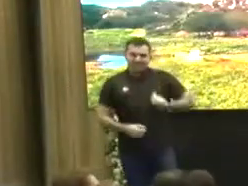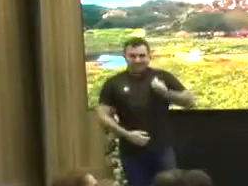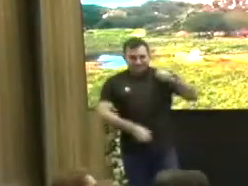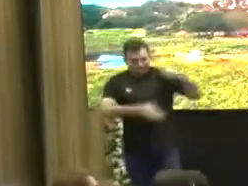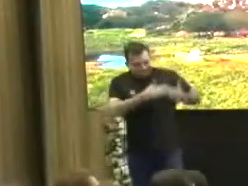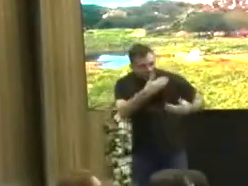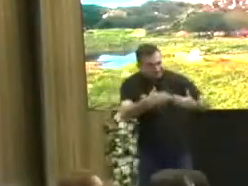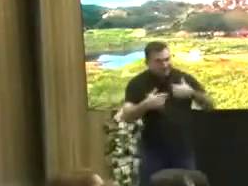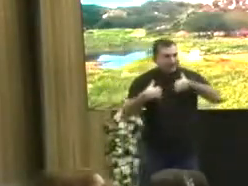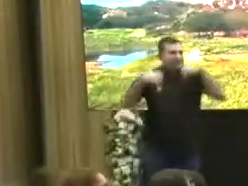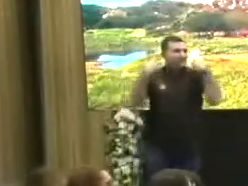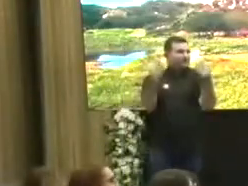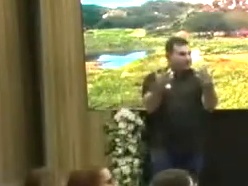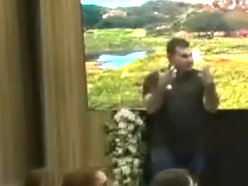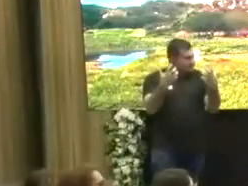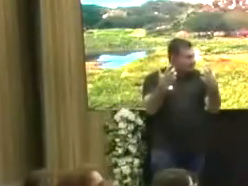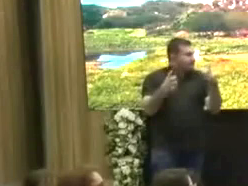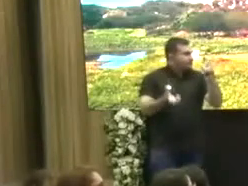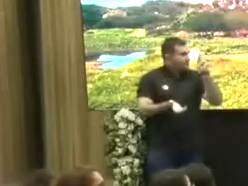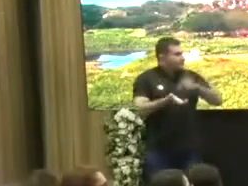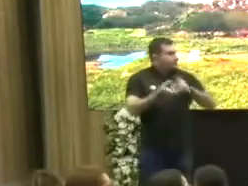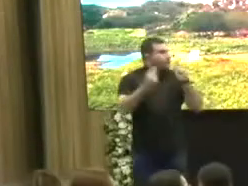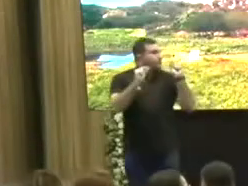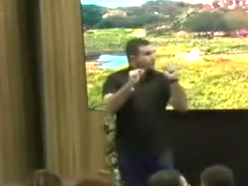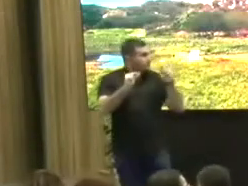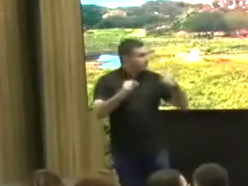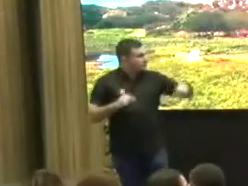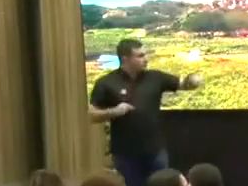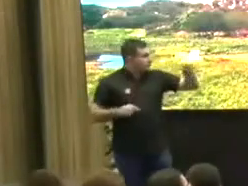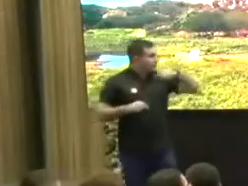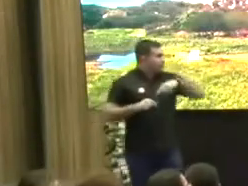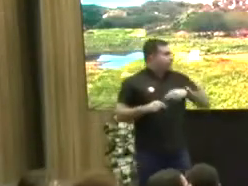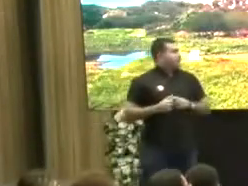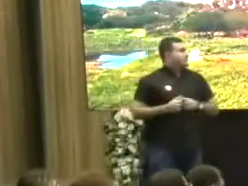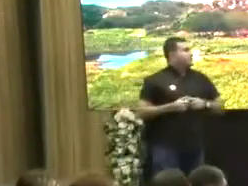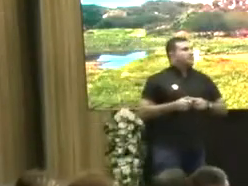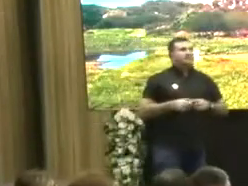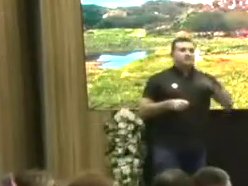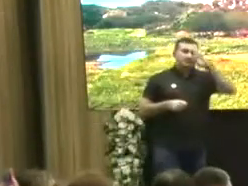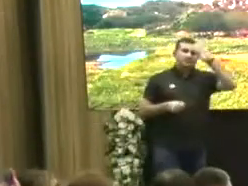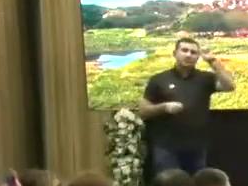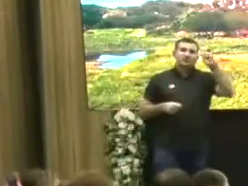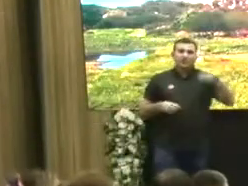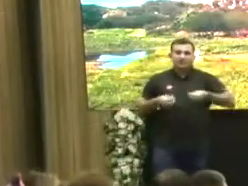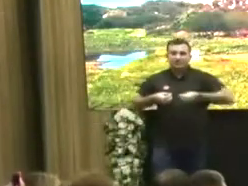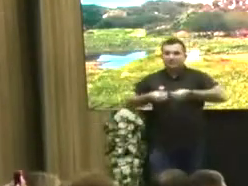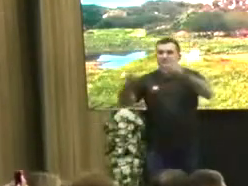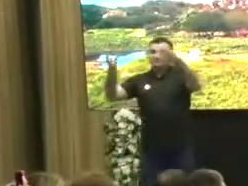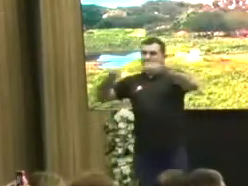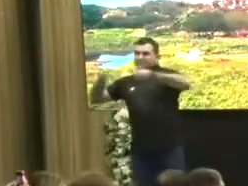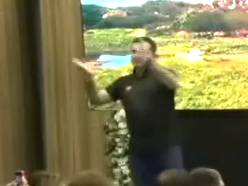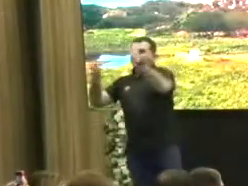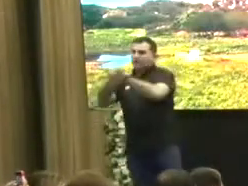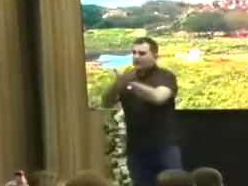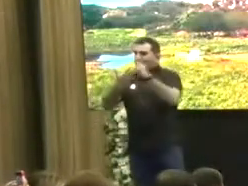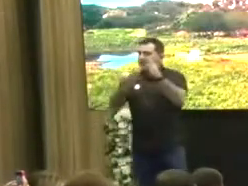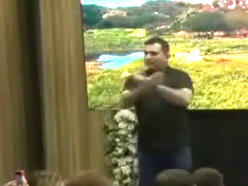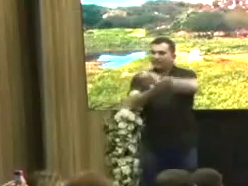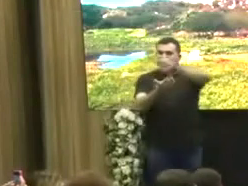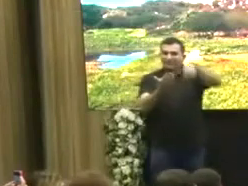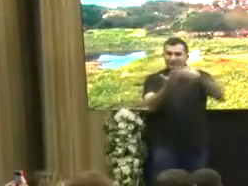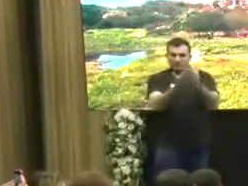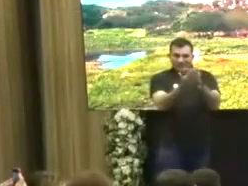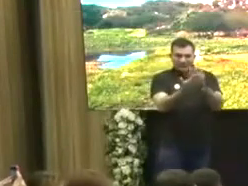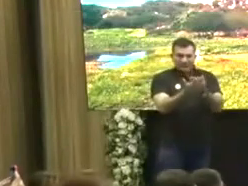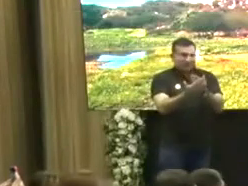eu tenho um tempo muito curto também, mas vou tentar partilhar com vocês algumas coisas que estudo, que pesquiso.